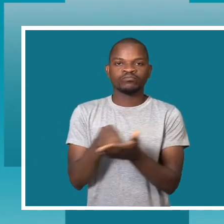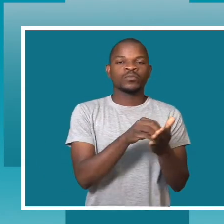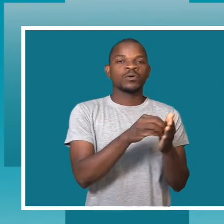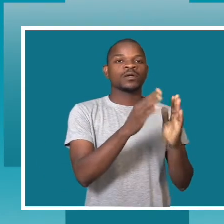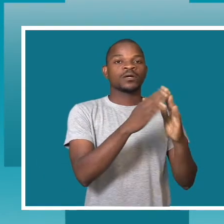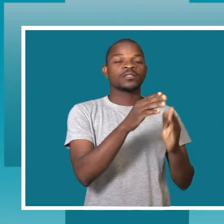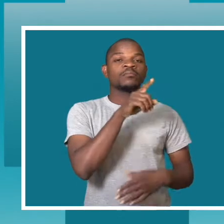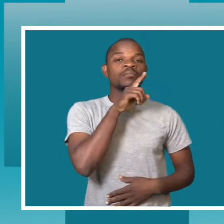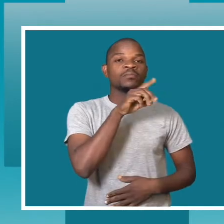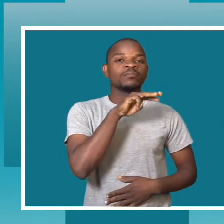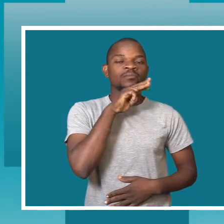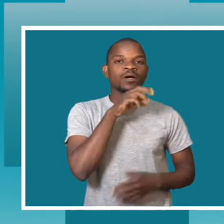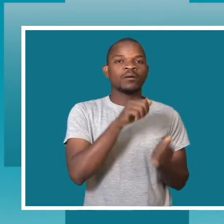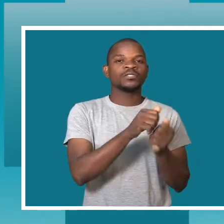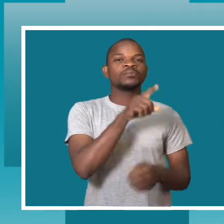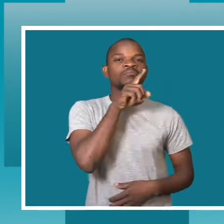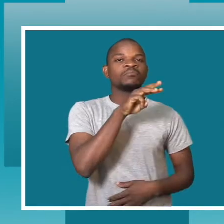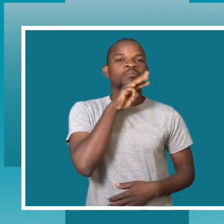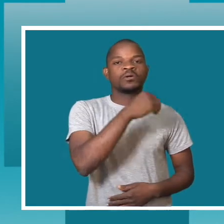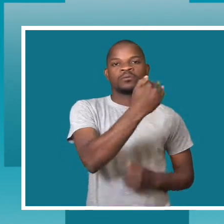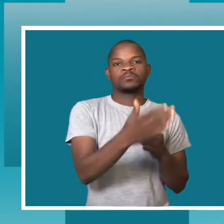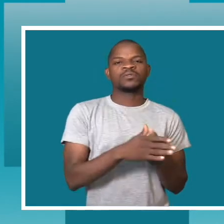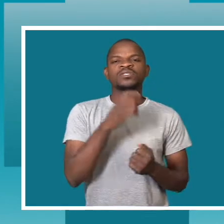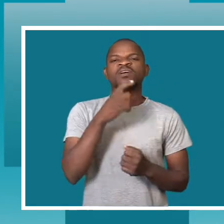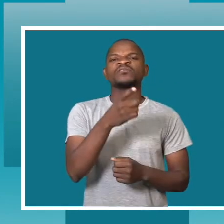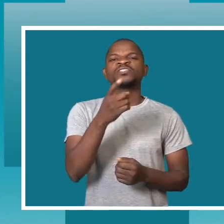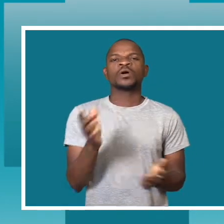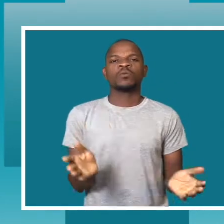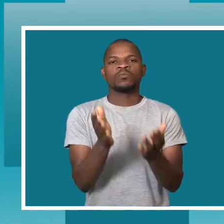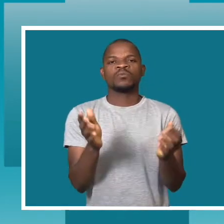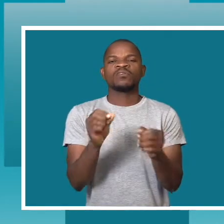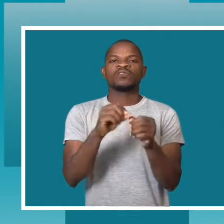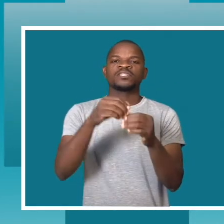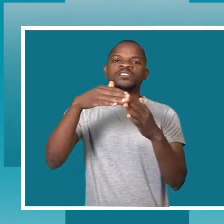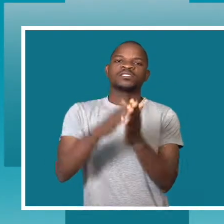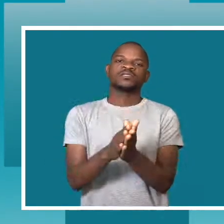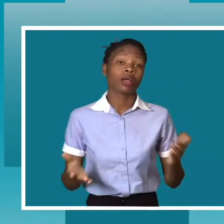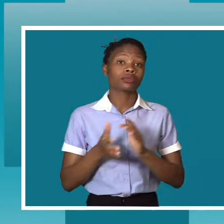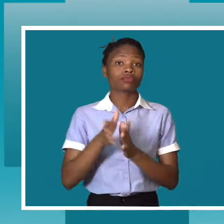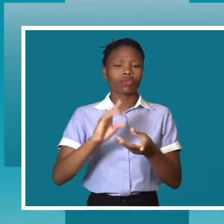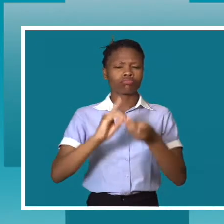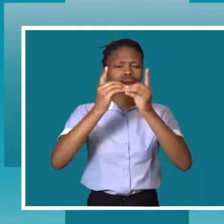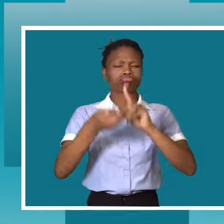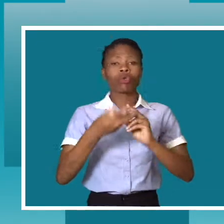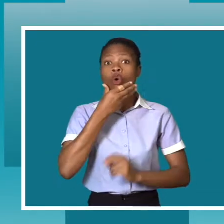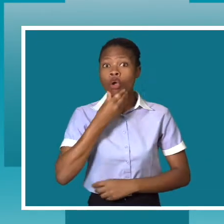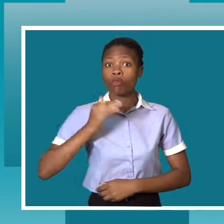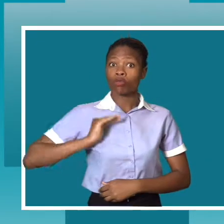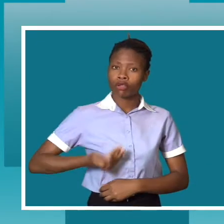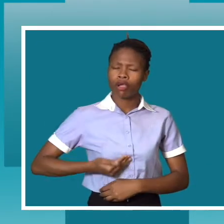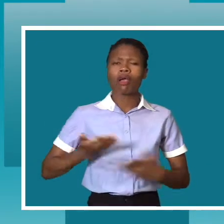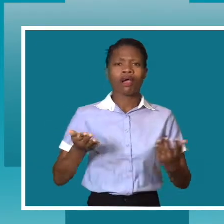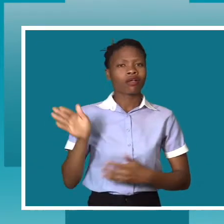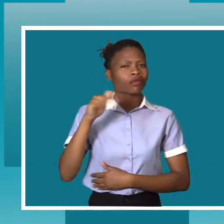E os seus pais voltam às escolas, começam a reivindicar, porque nós estamos a ensinar, a fazer sexo. Adolescentes